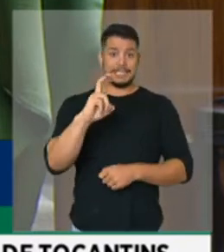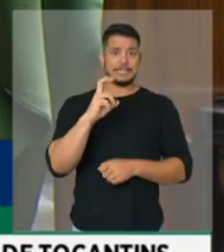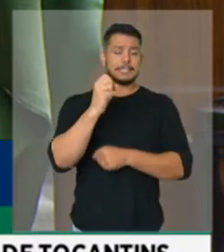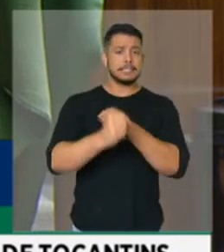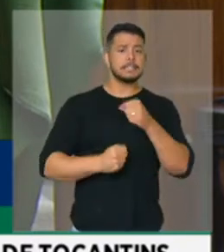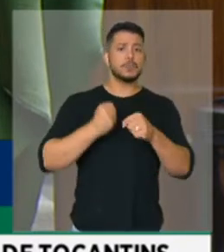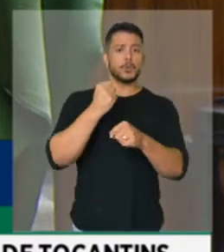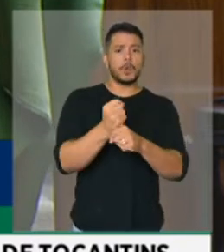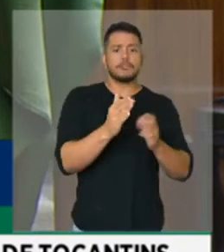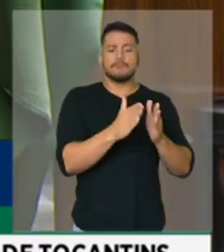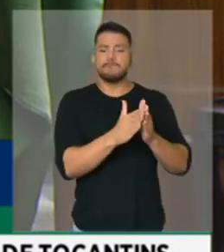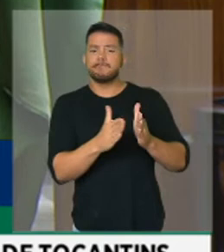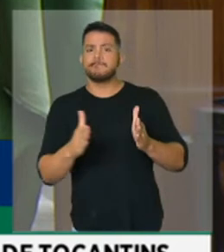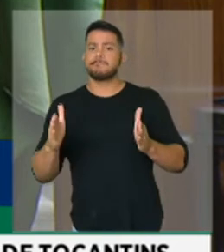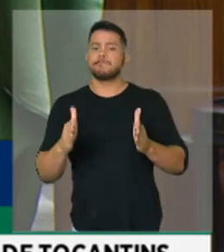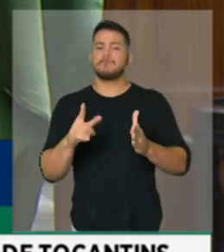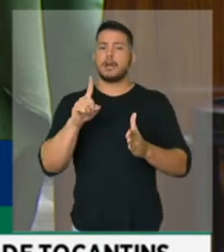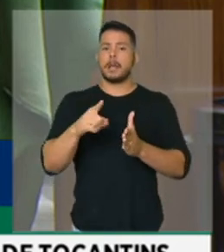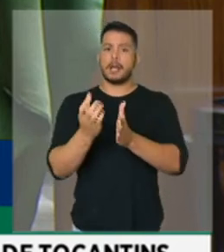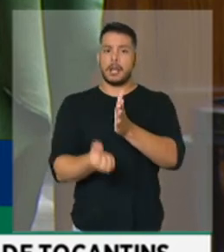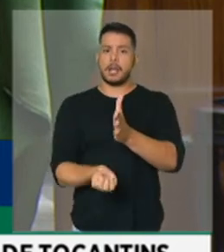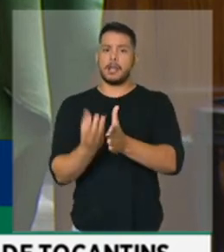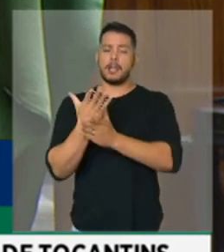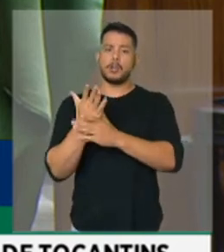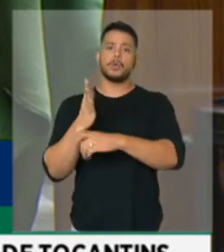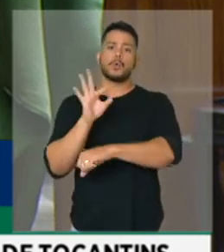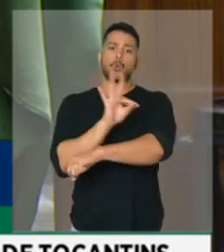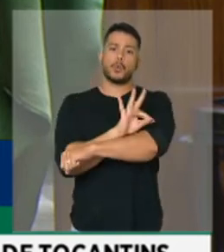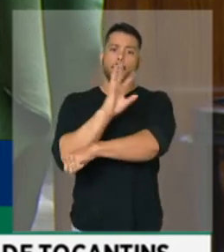a promulgação da Constituição Estadual do Estado do Tocantins.